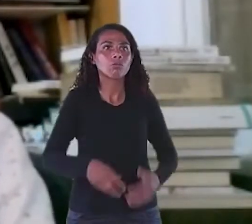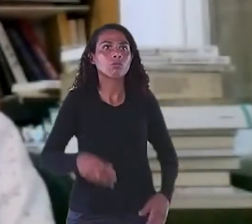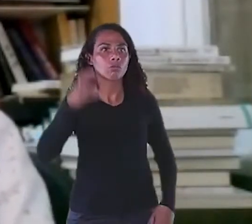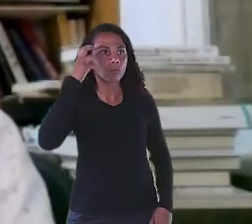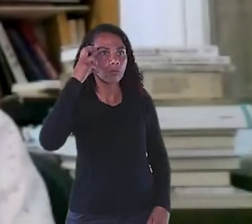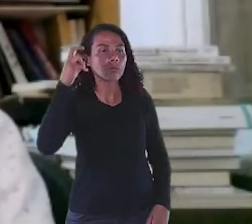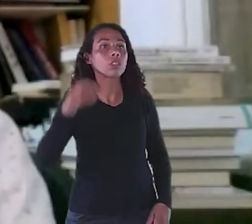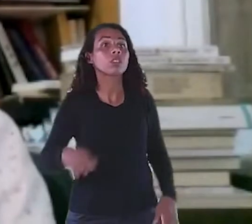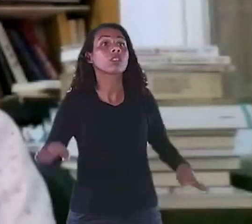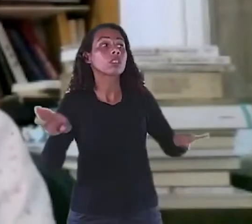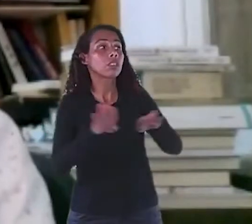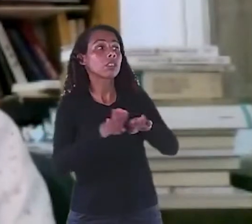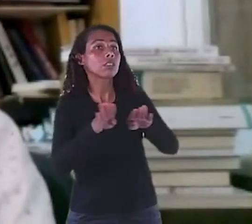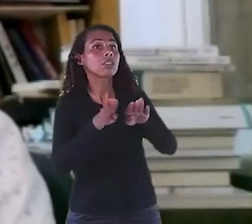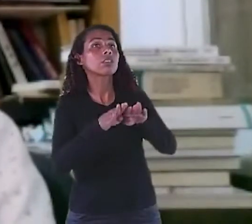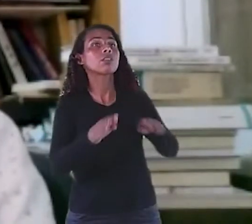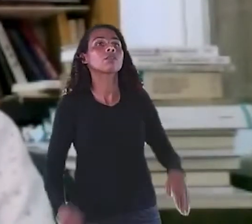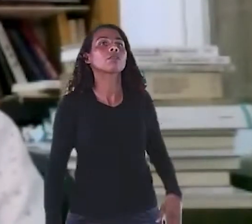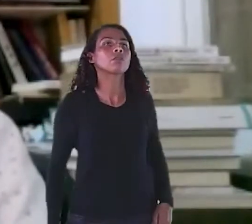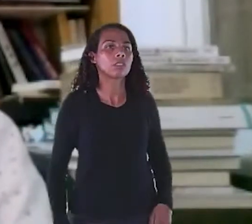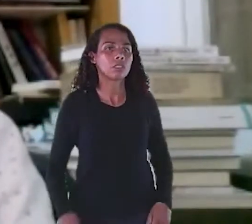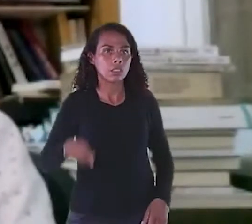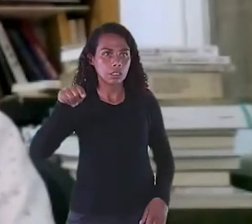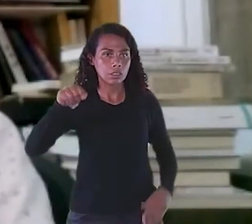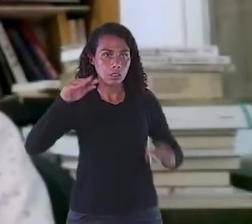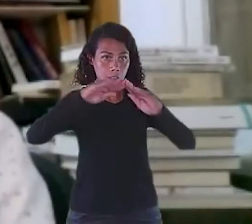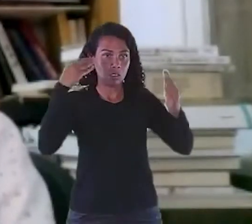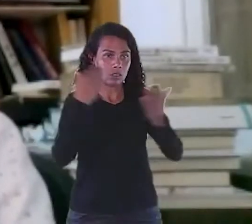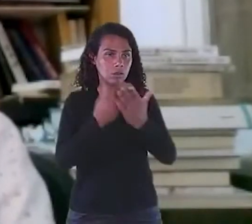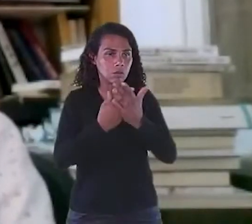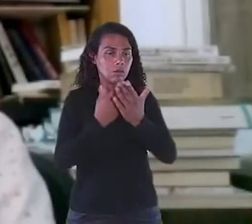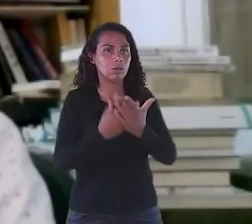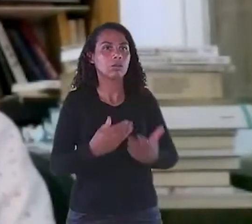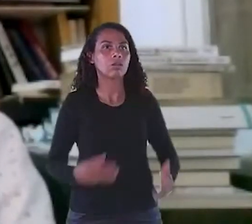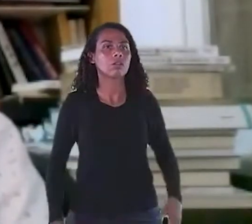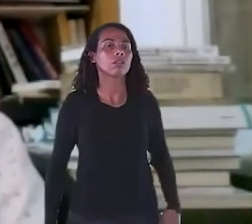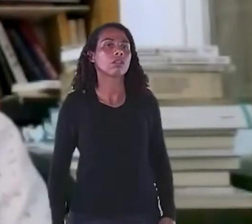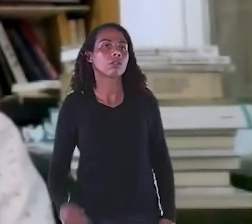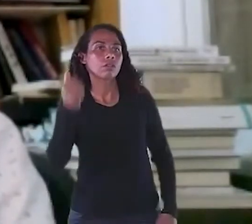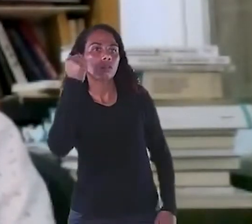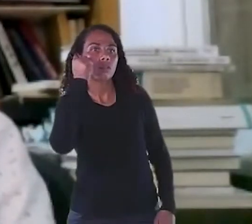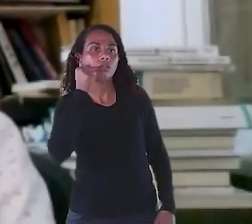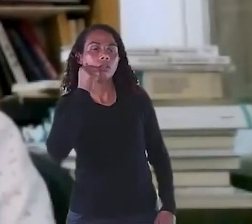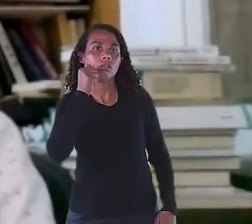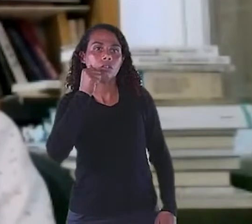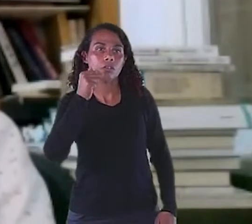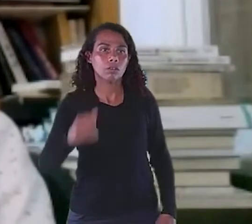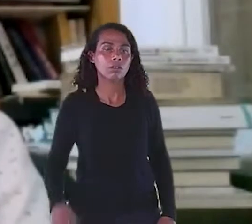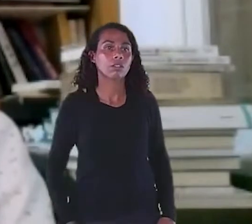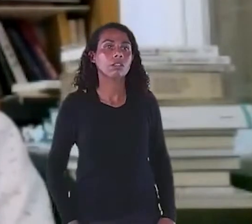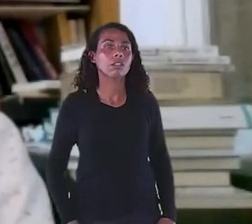não é? E a Milka Viana Martins.